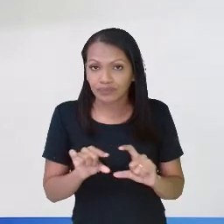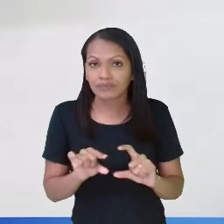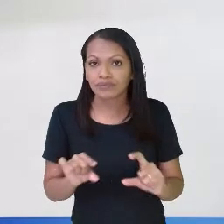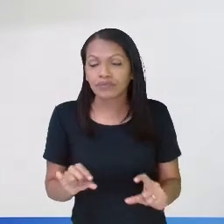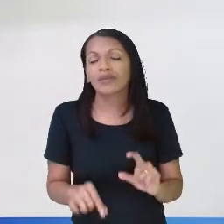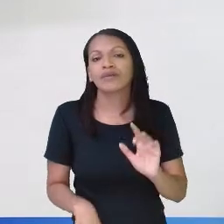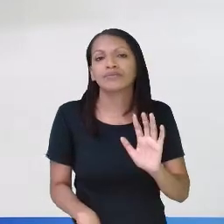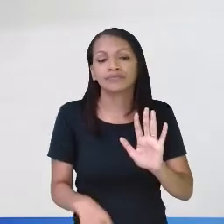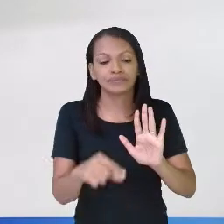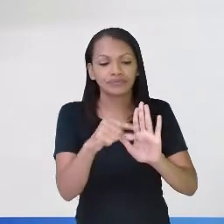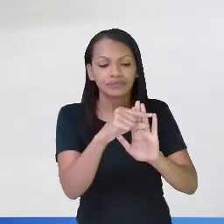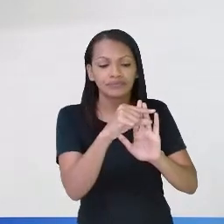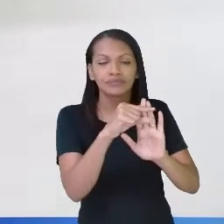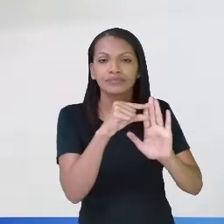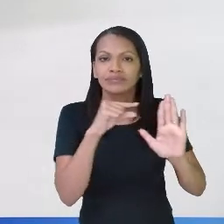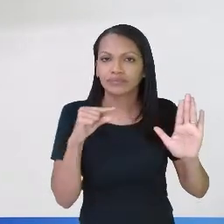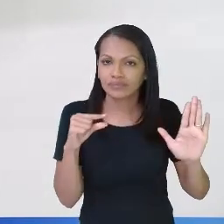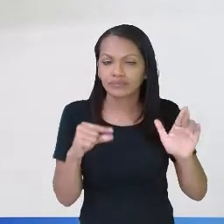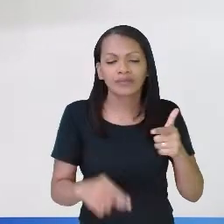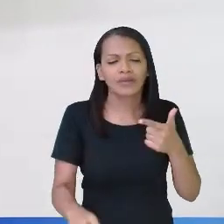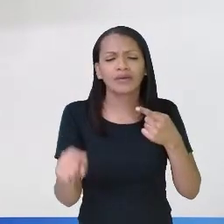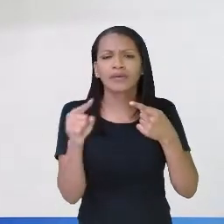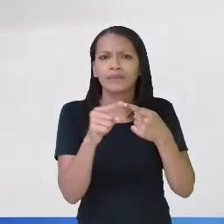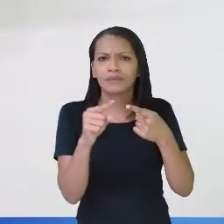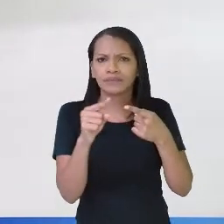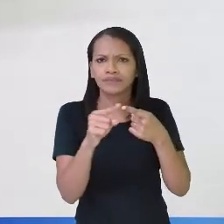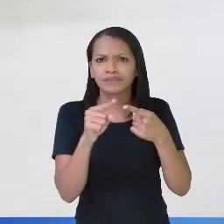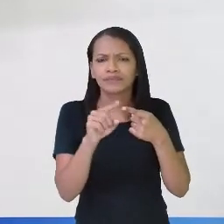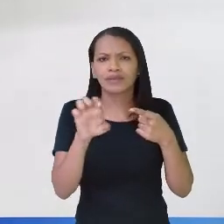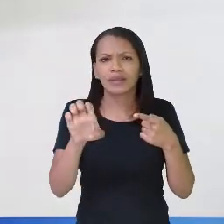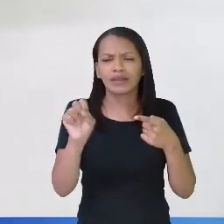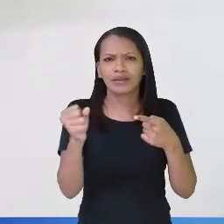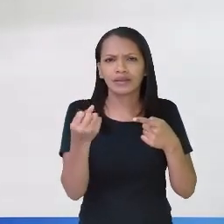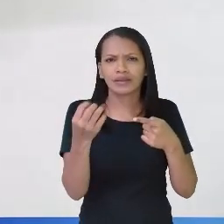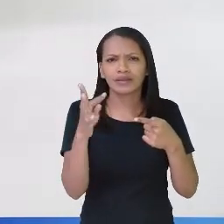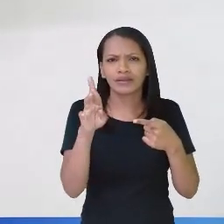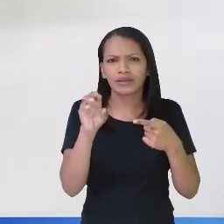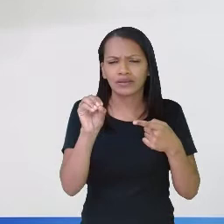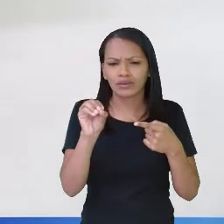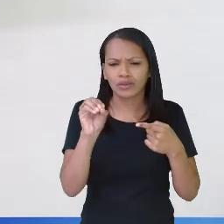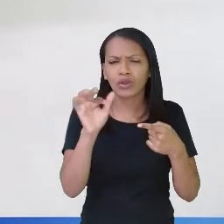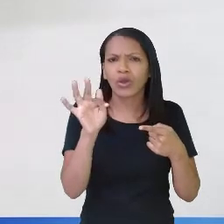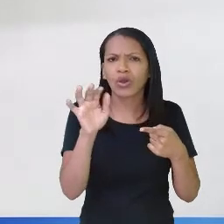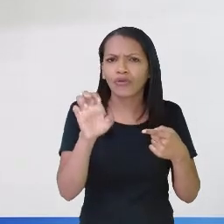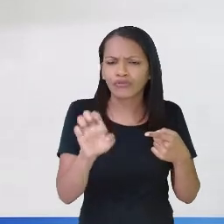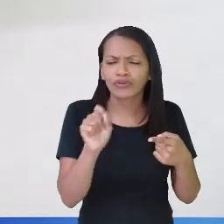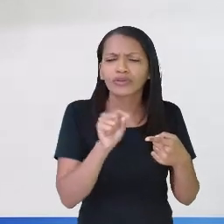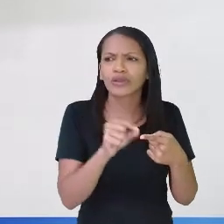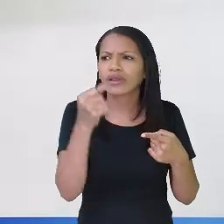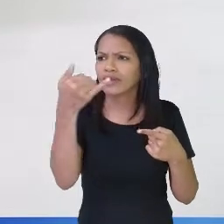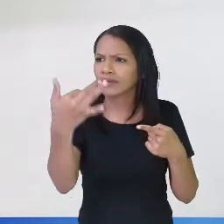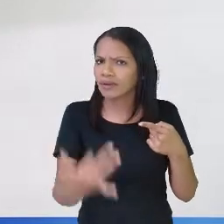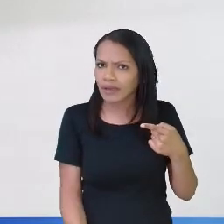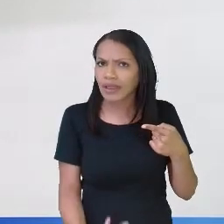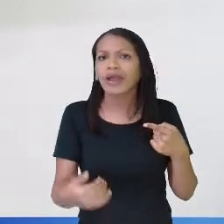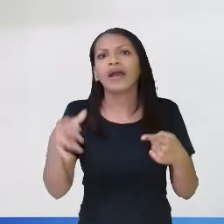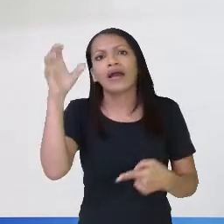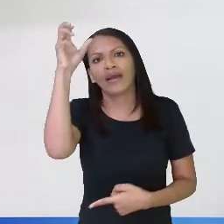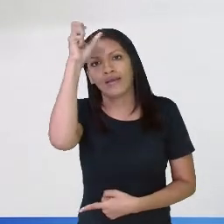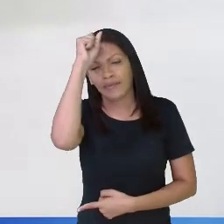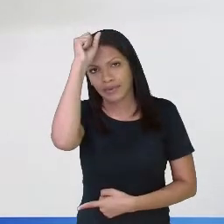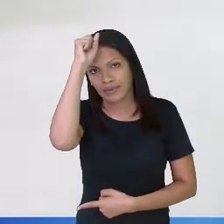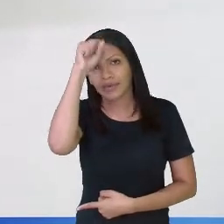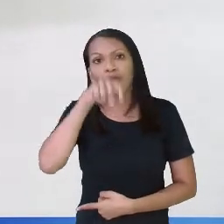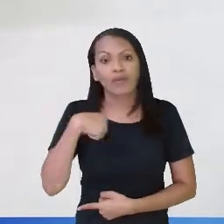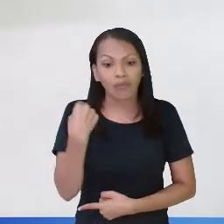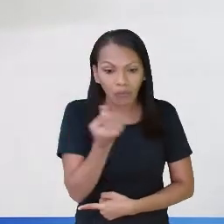primeira estrofe, a autora ela diz isso, que ela aprendeu com os mais velhos. É um costume indígena que seria bom que todos